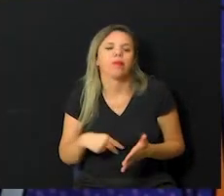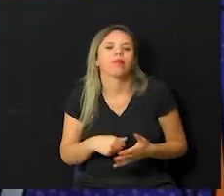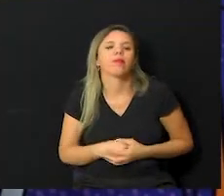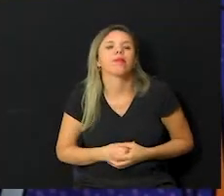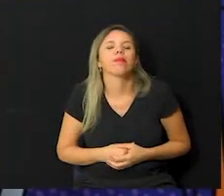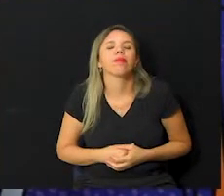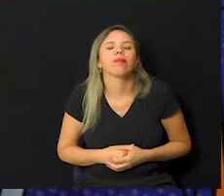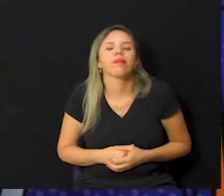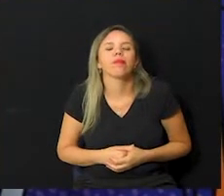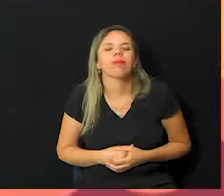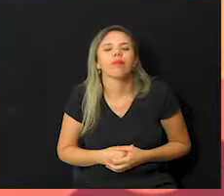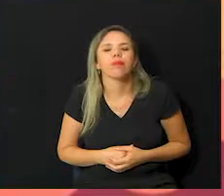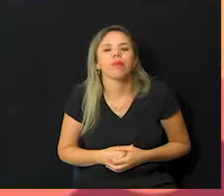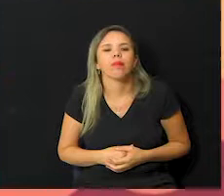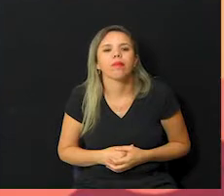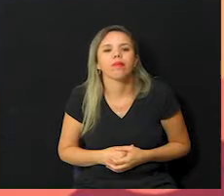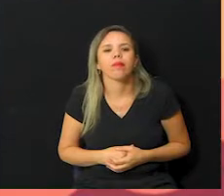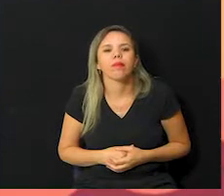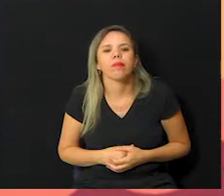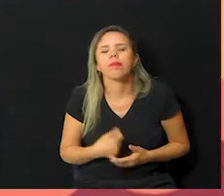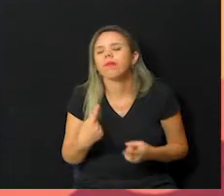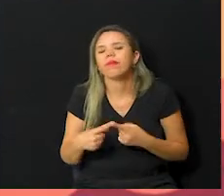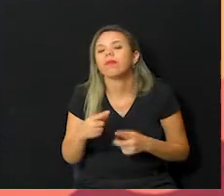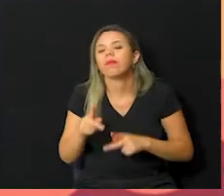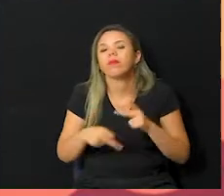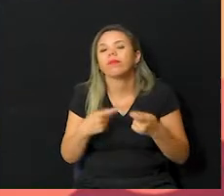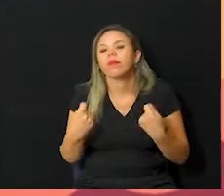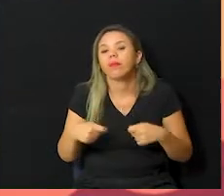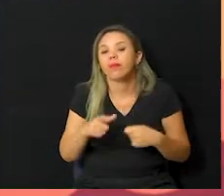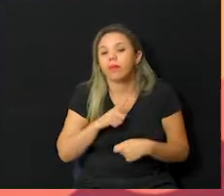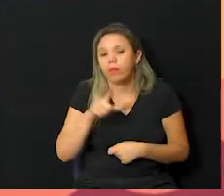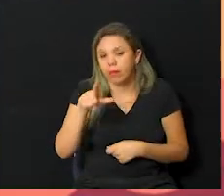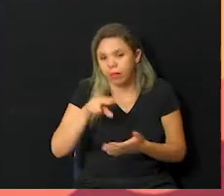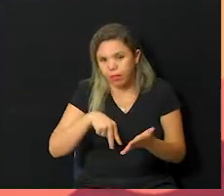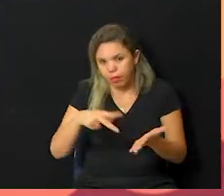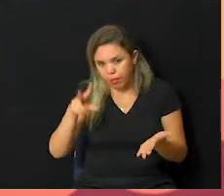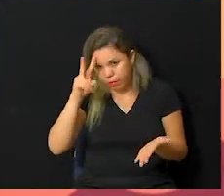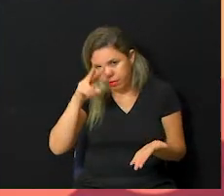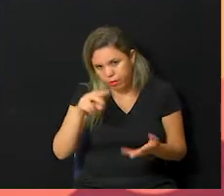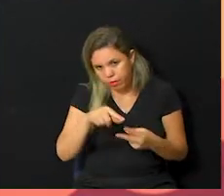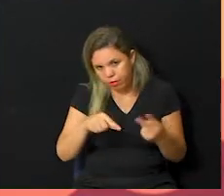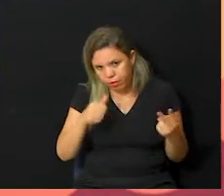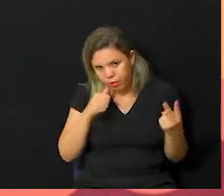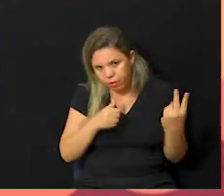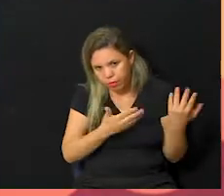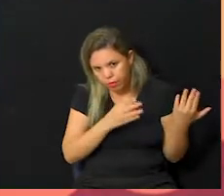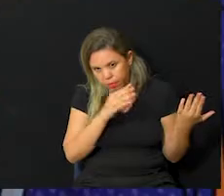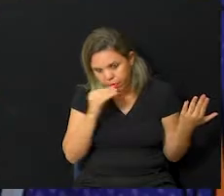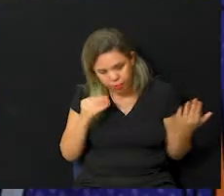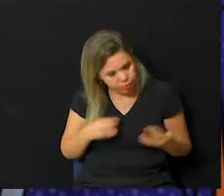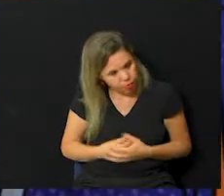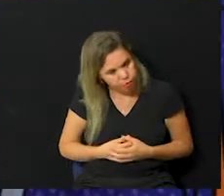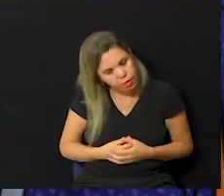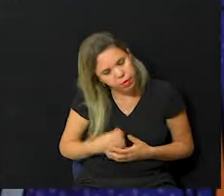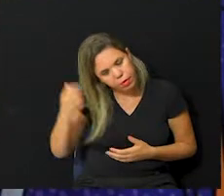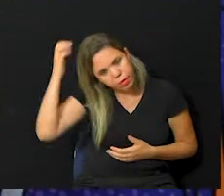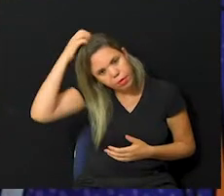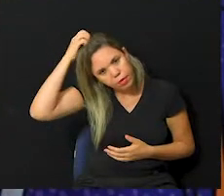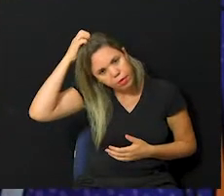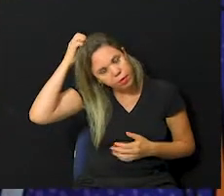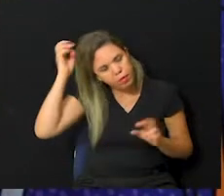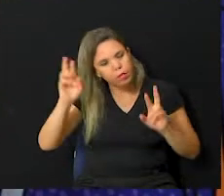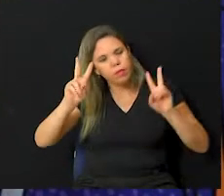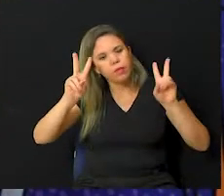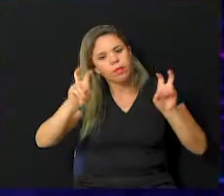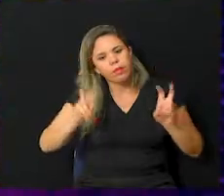leitor. Olha só, Bela, por que é que o pessoal tem que ler A História das Meninas? Bom, porque